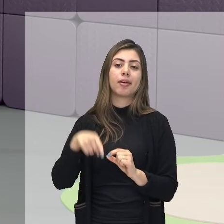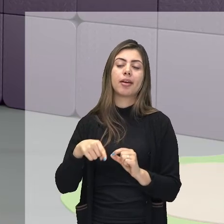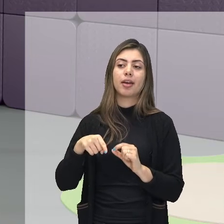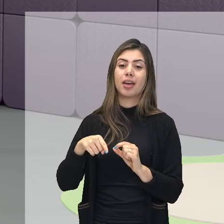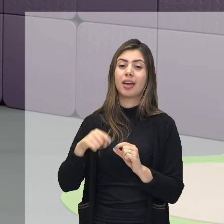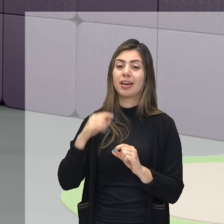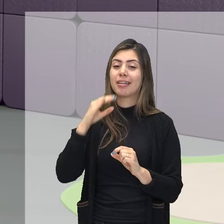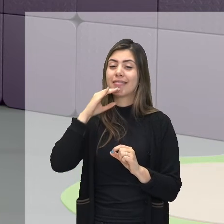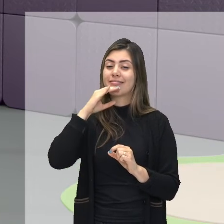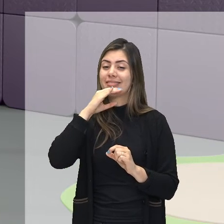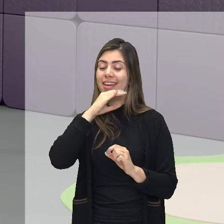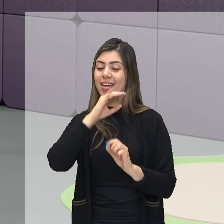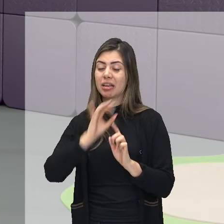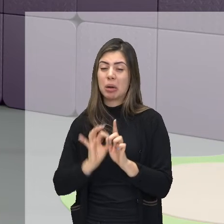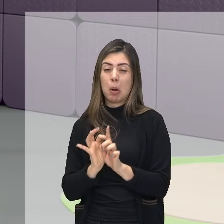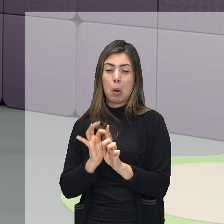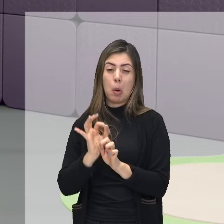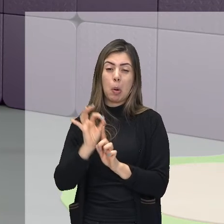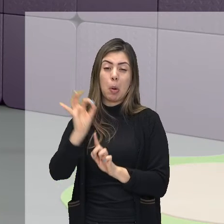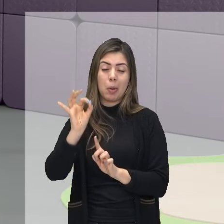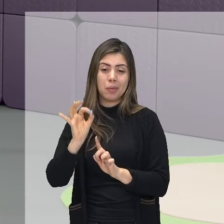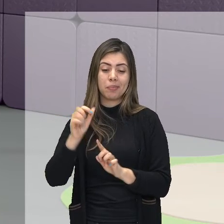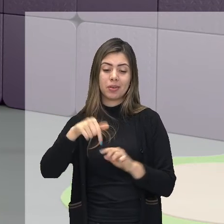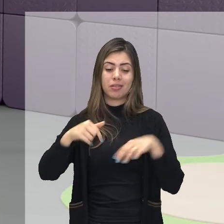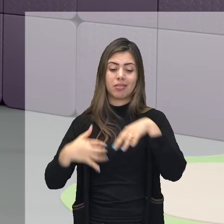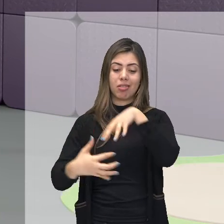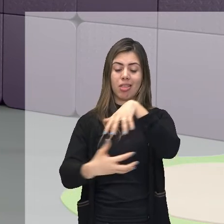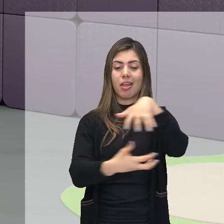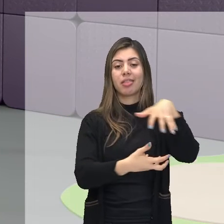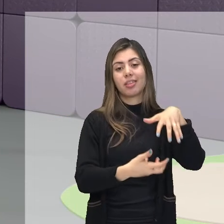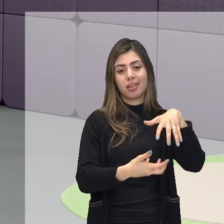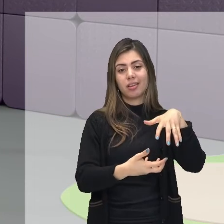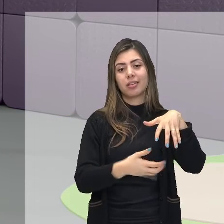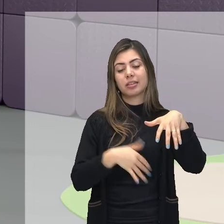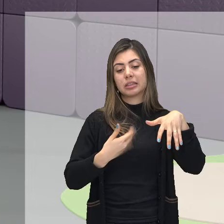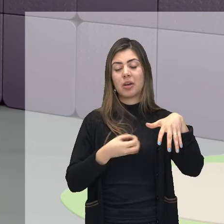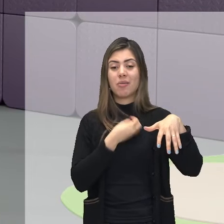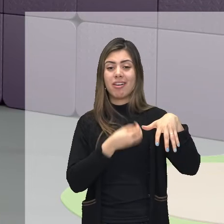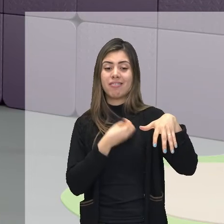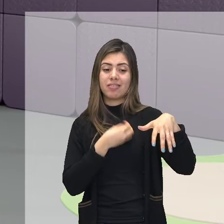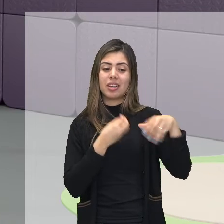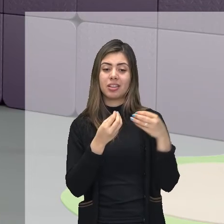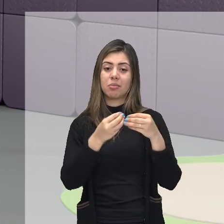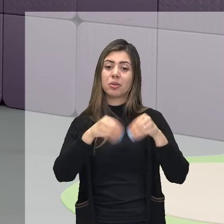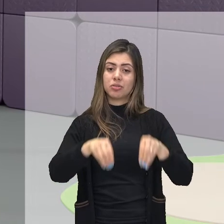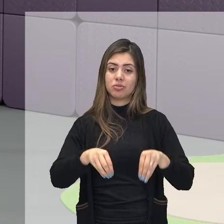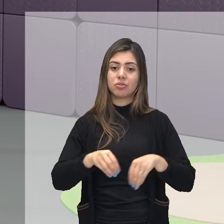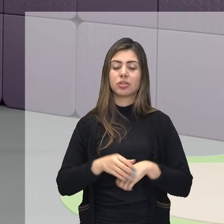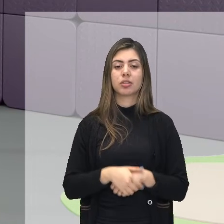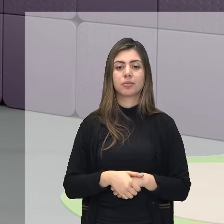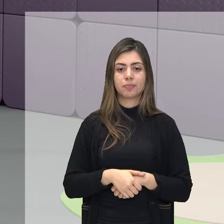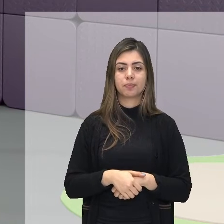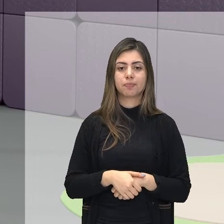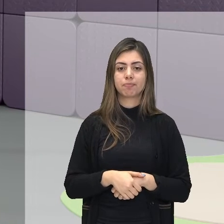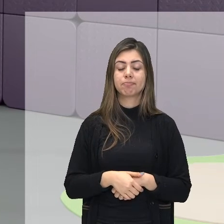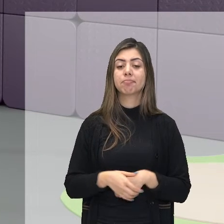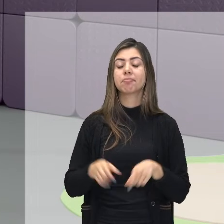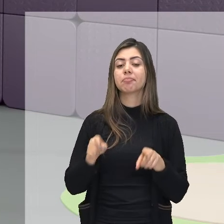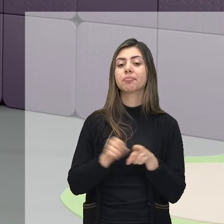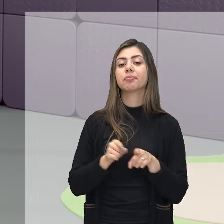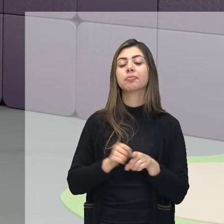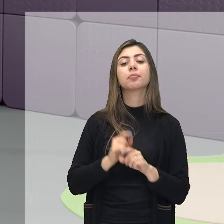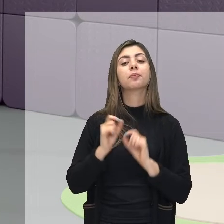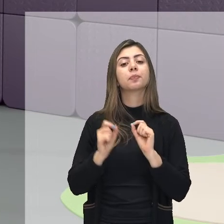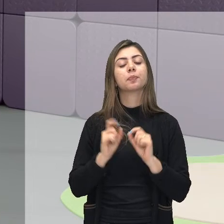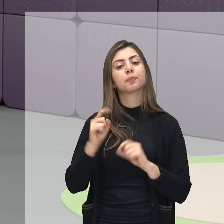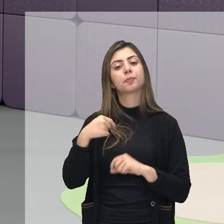da temperatura do nosso planeta, o que prejudica a sobrevivência aqui na Terra, né? E também